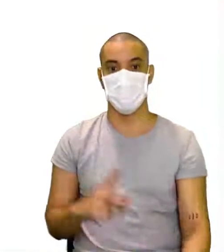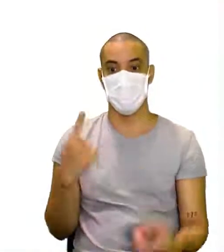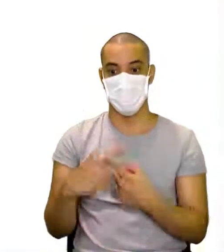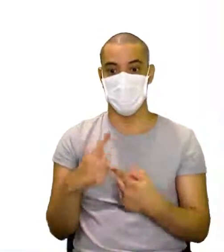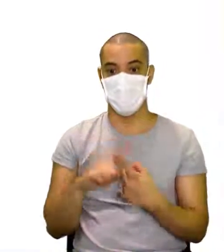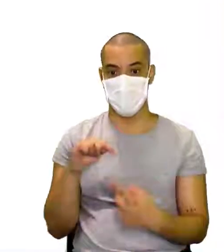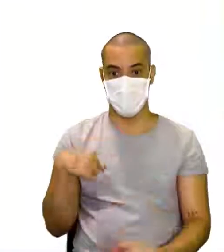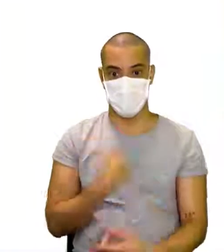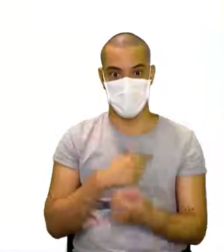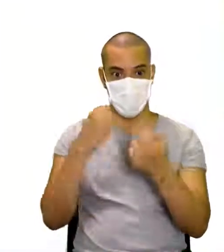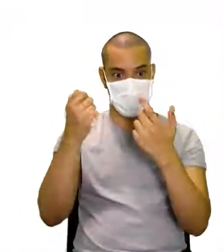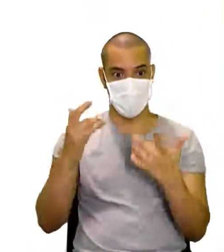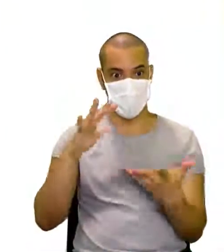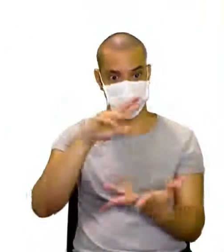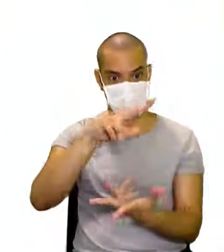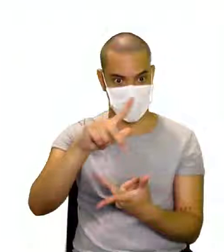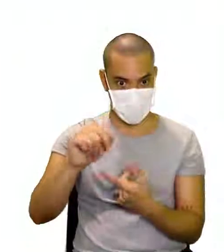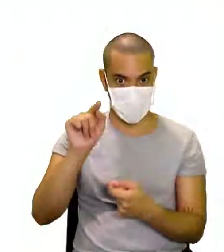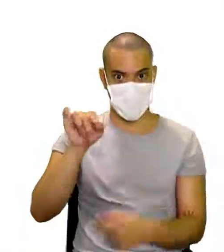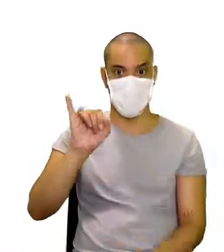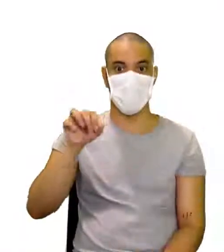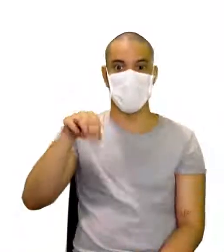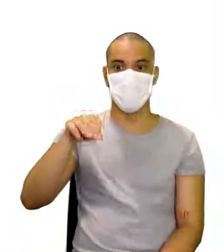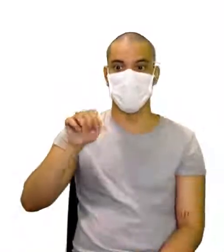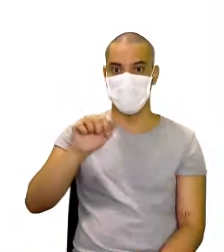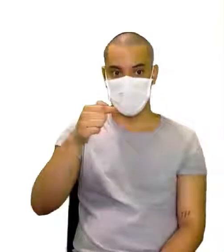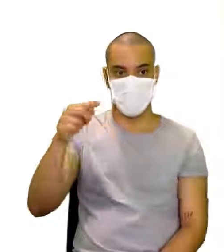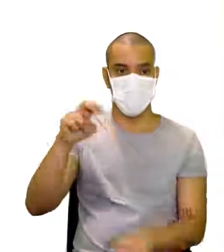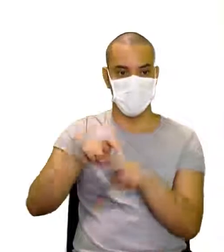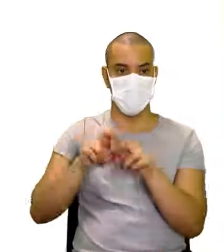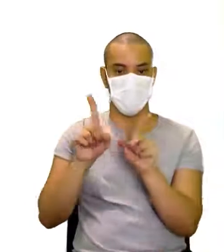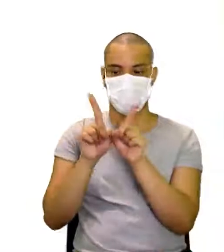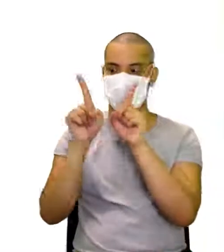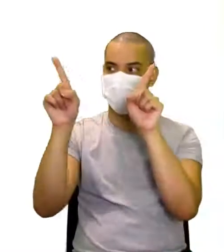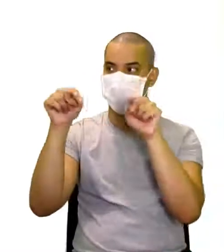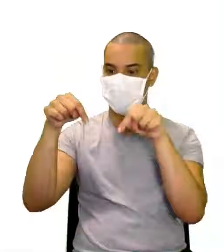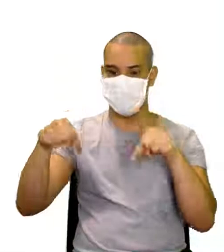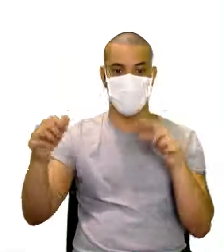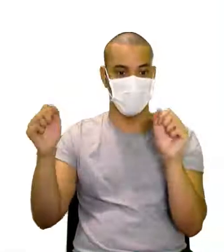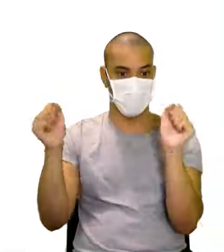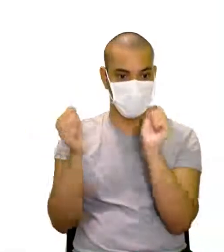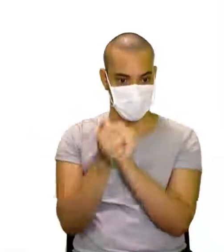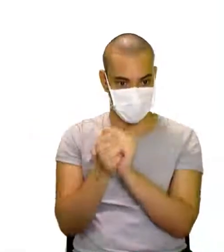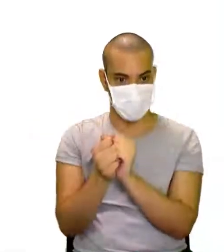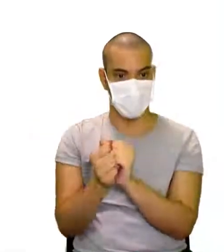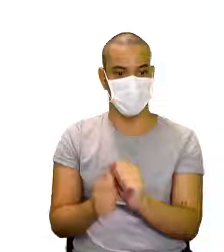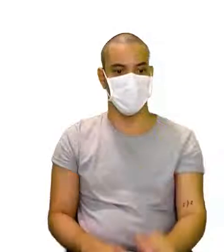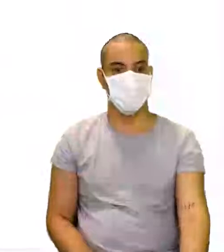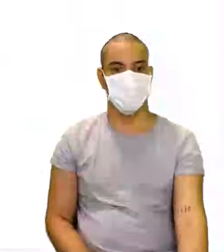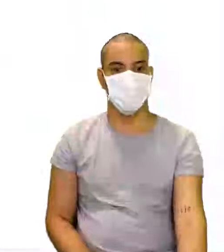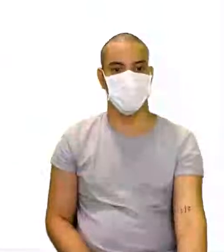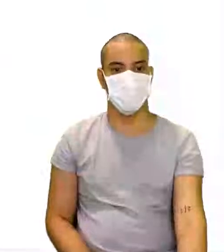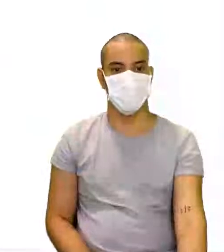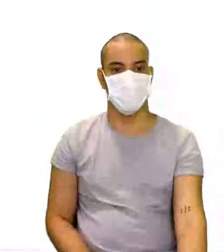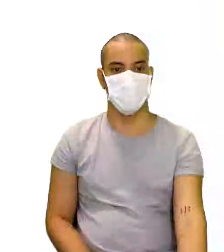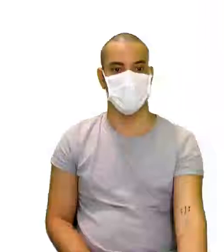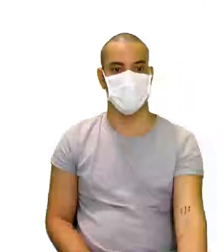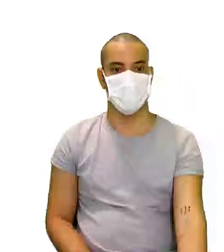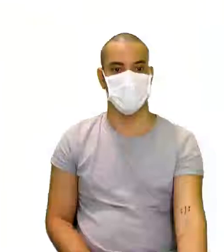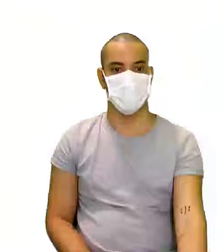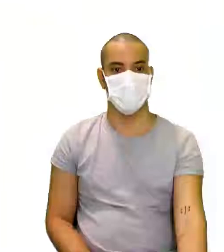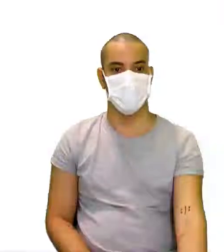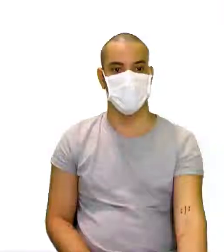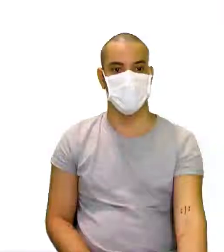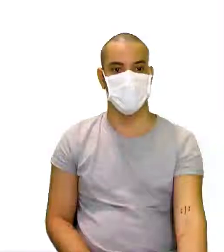grande ímã, né? Então tá aqui o ímã, o polo norte magnético e o polo sul magnético aqui, ok? Entendido